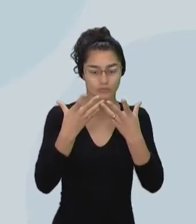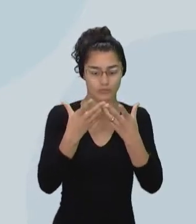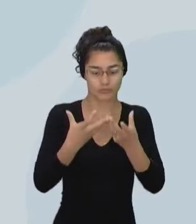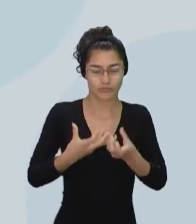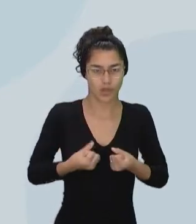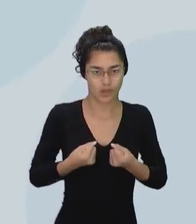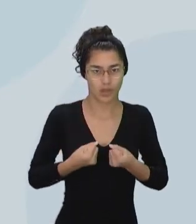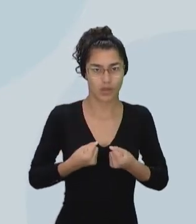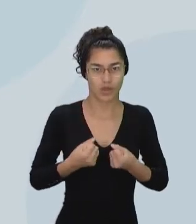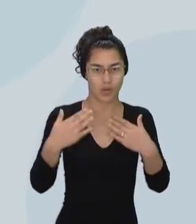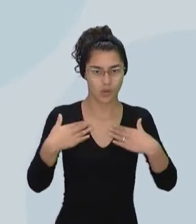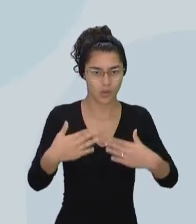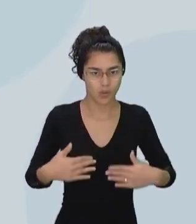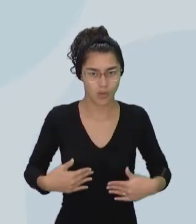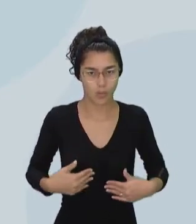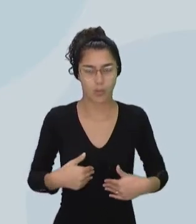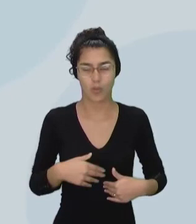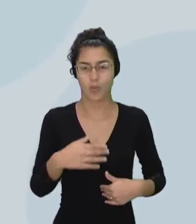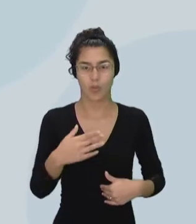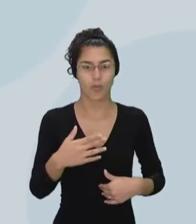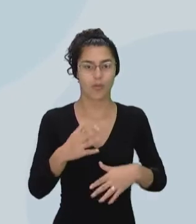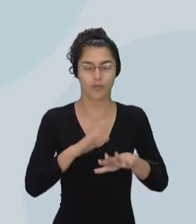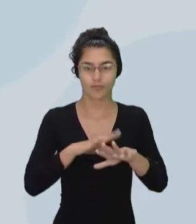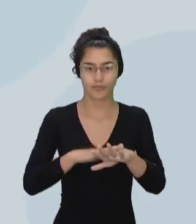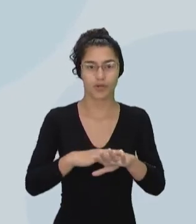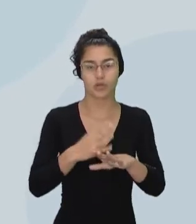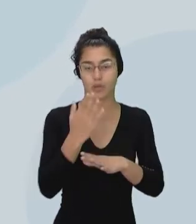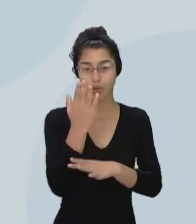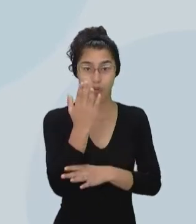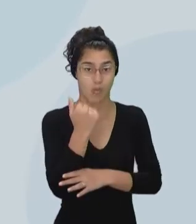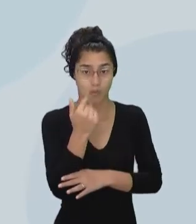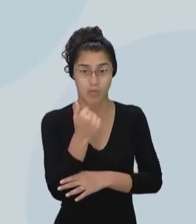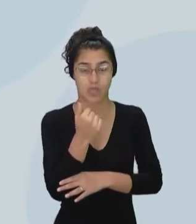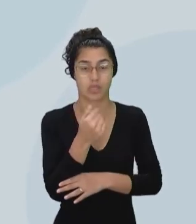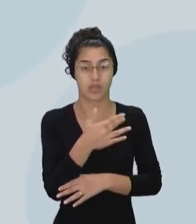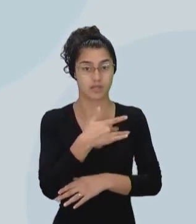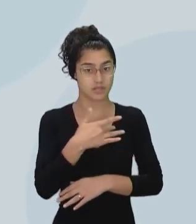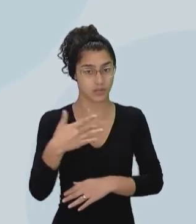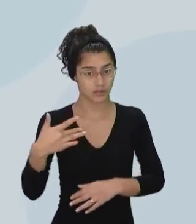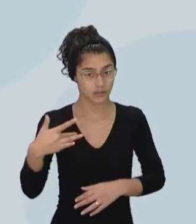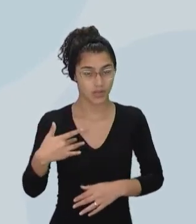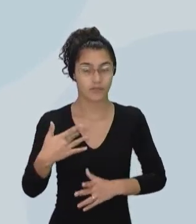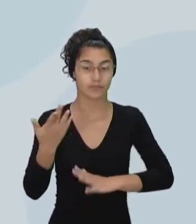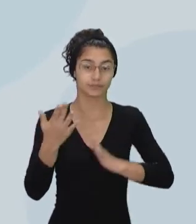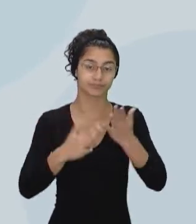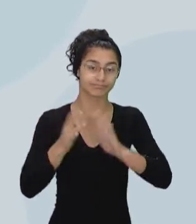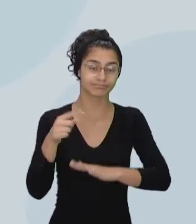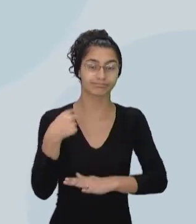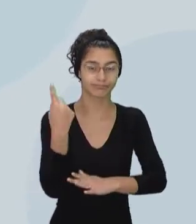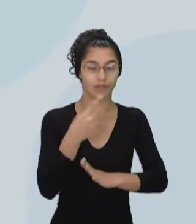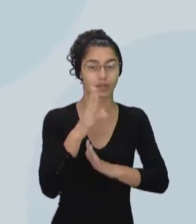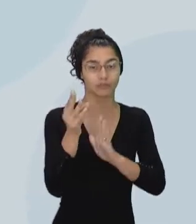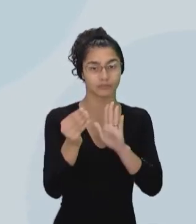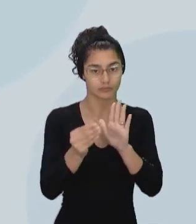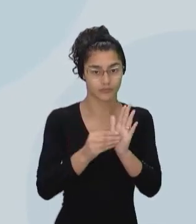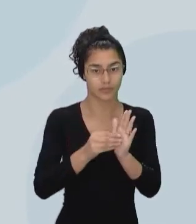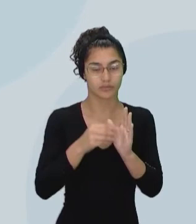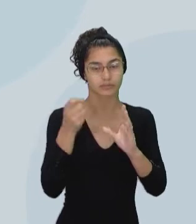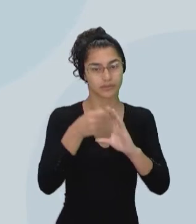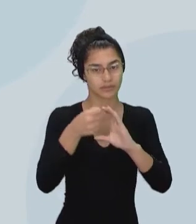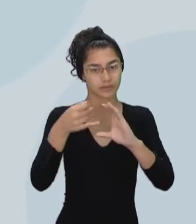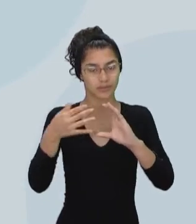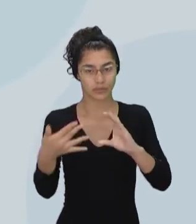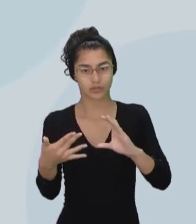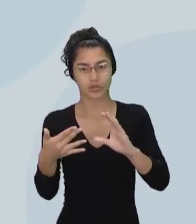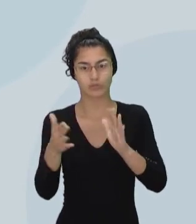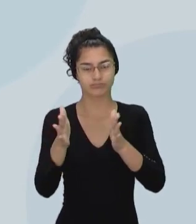esses nutrientes, ou seja, quando a gente não faz uma alimentação saudável, muitas vezes a gente entra num aspecto aí,